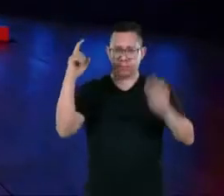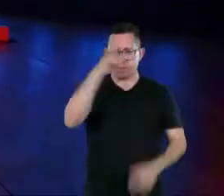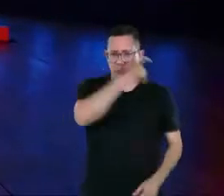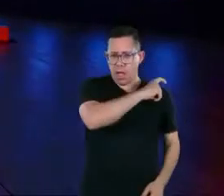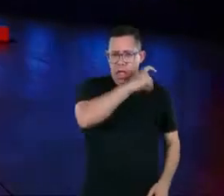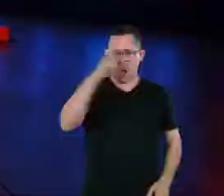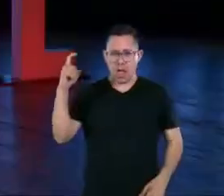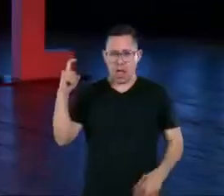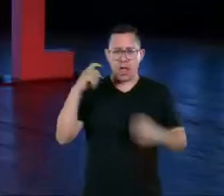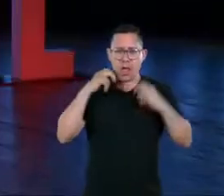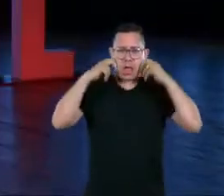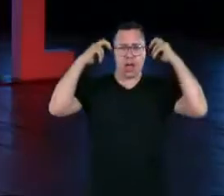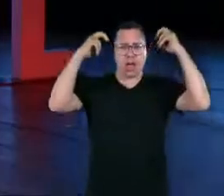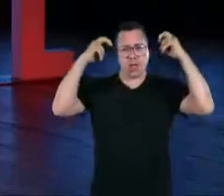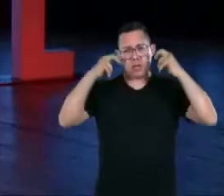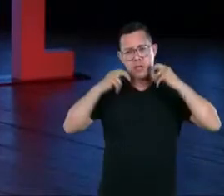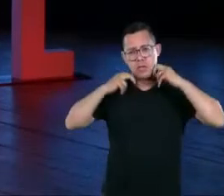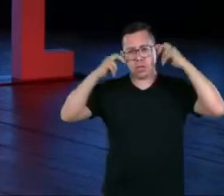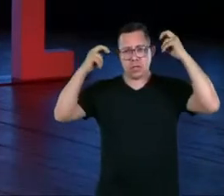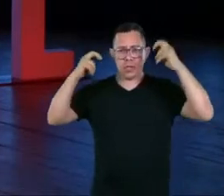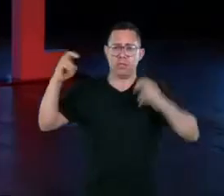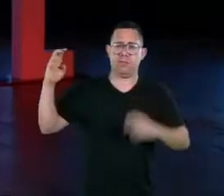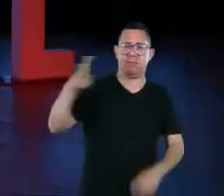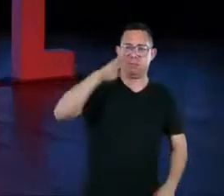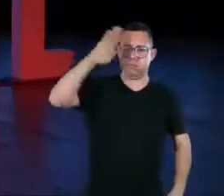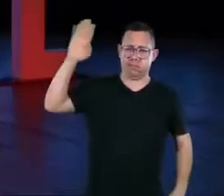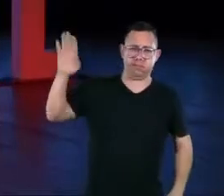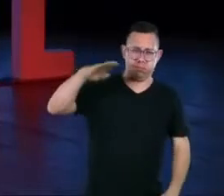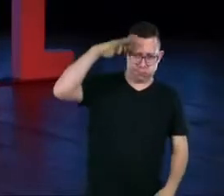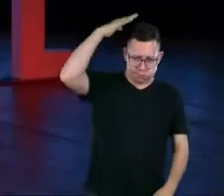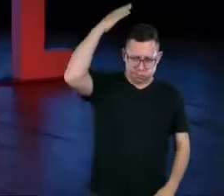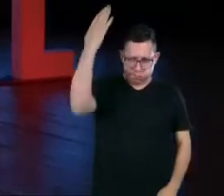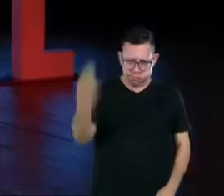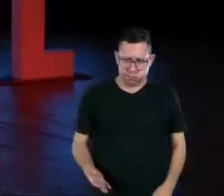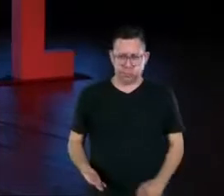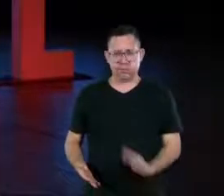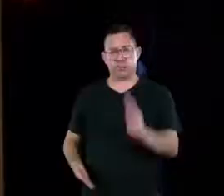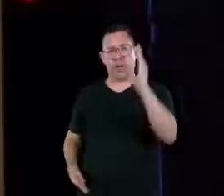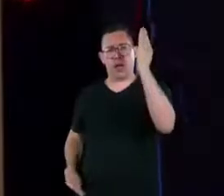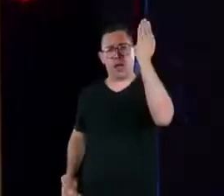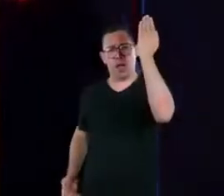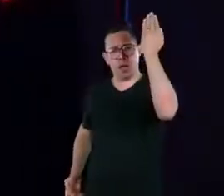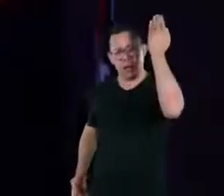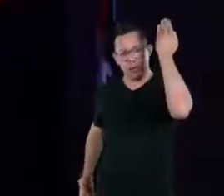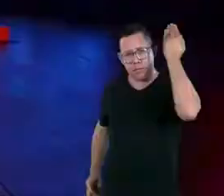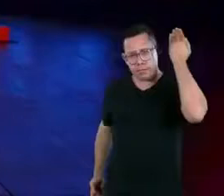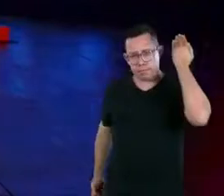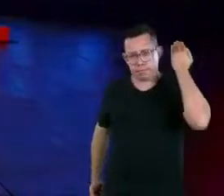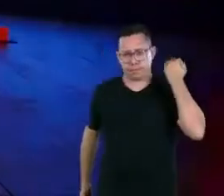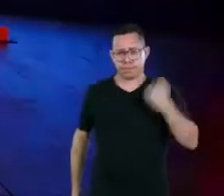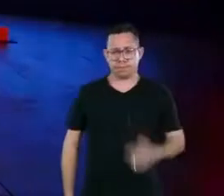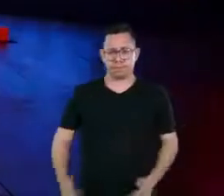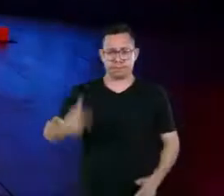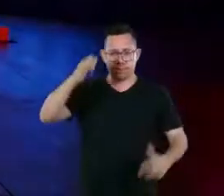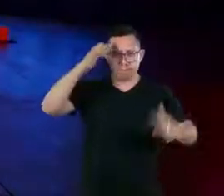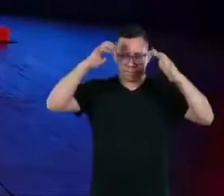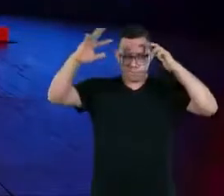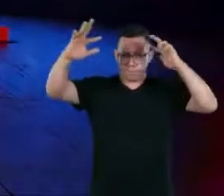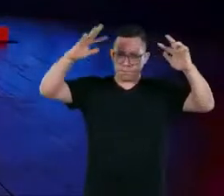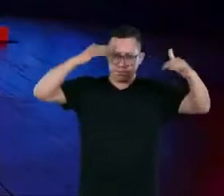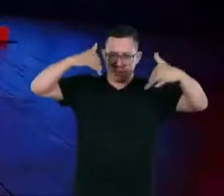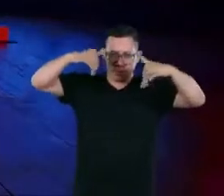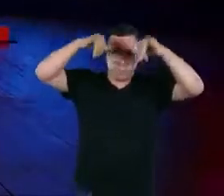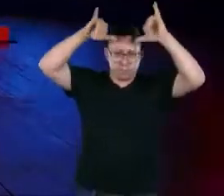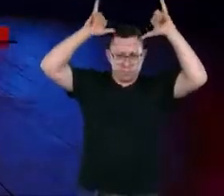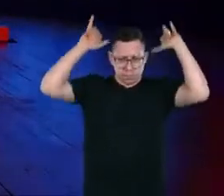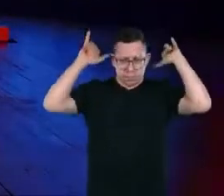vergonha. Está na minha queda, vertigem, artéria, angústia, traição, na minha peste. Um grande boi está